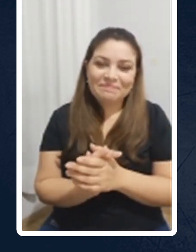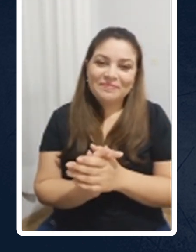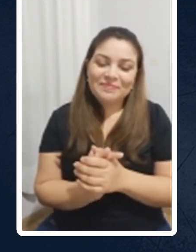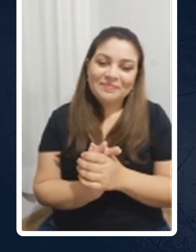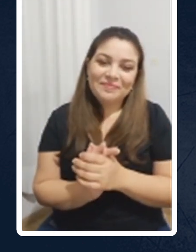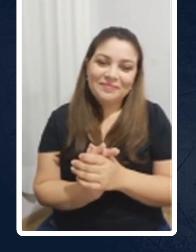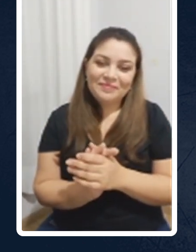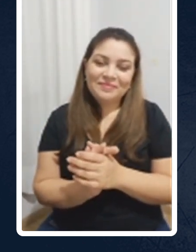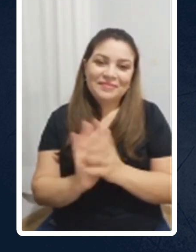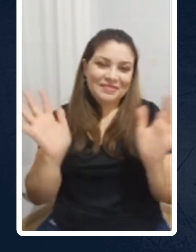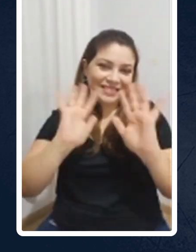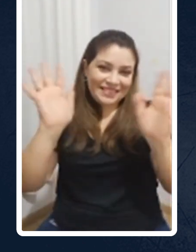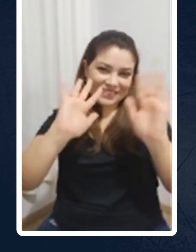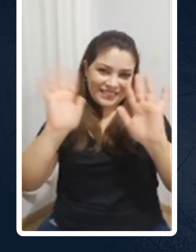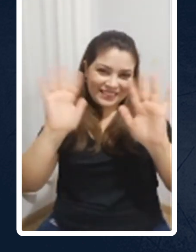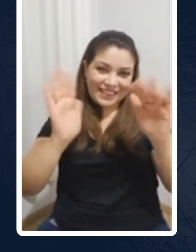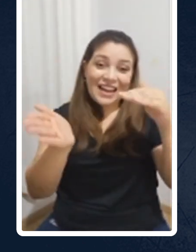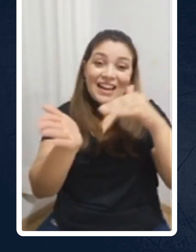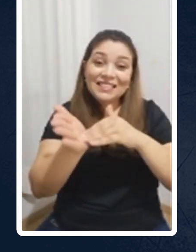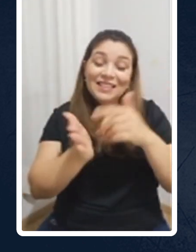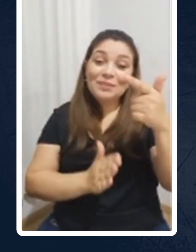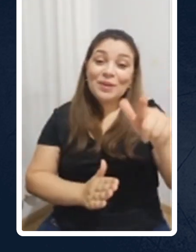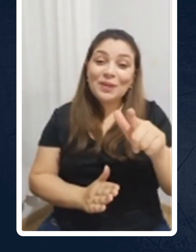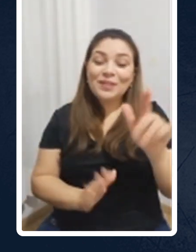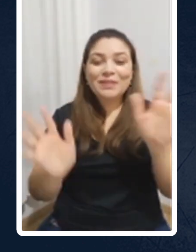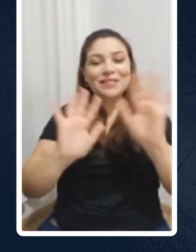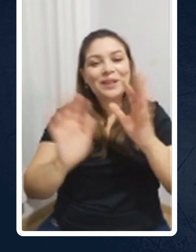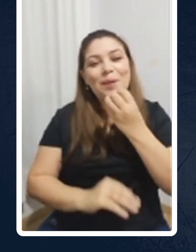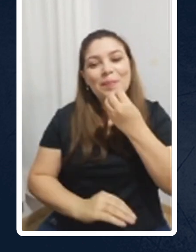Tchau, até a próxima. Tchau, tchau. Boa noite. Tchau,